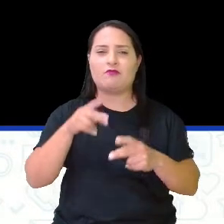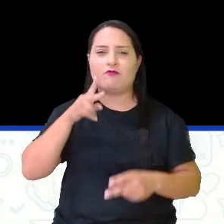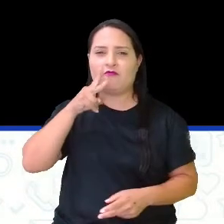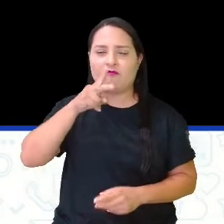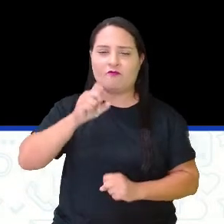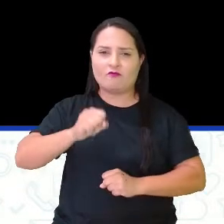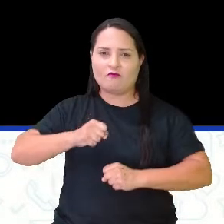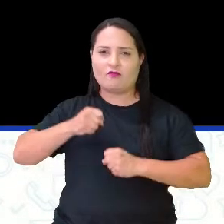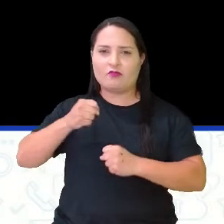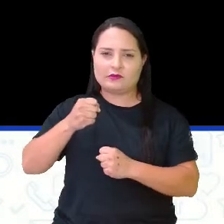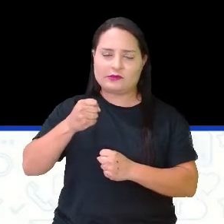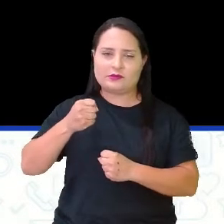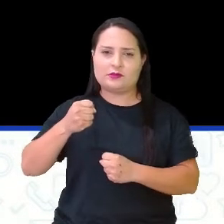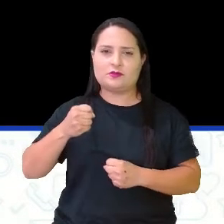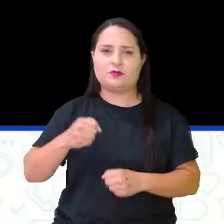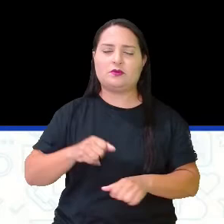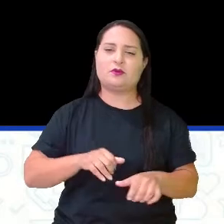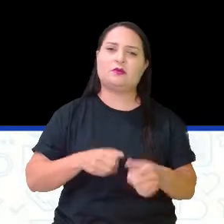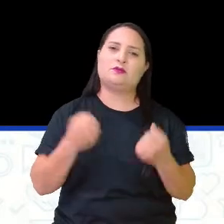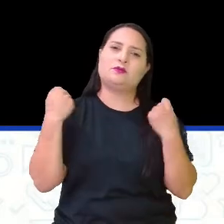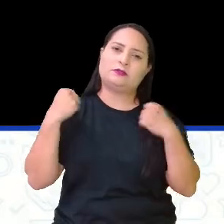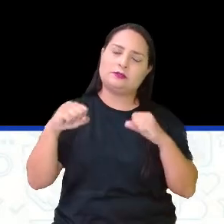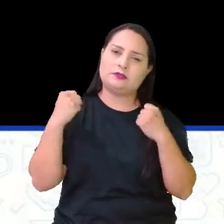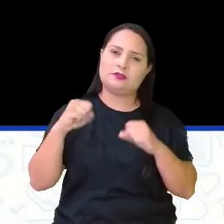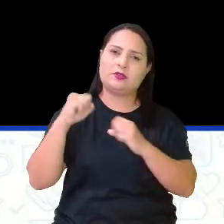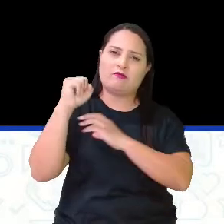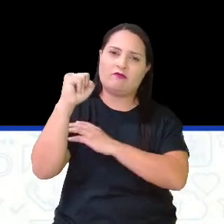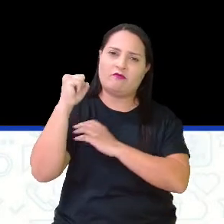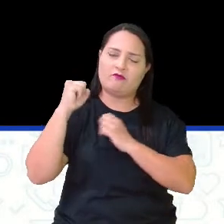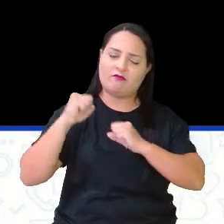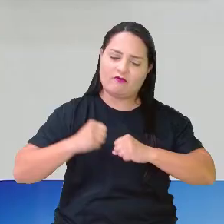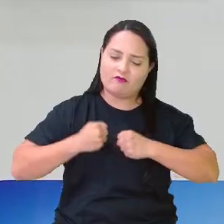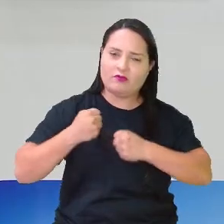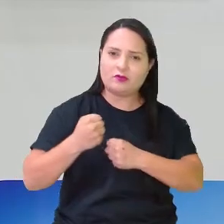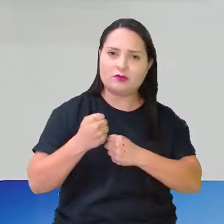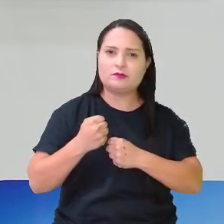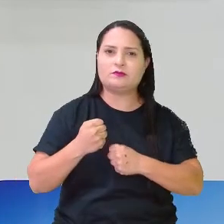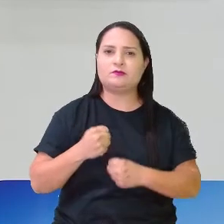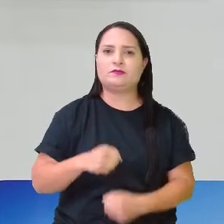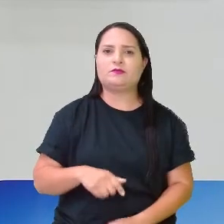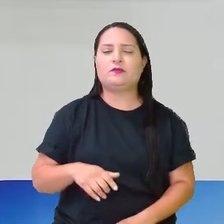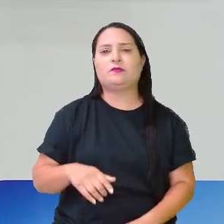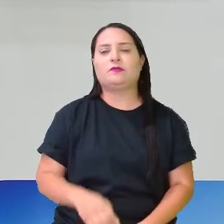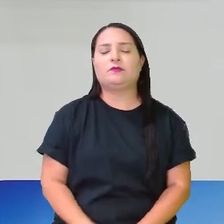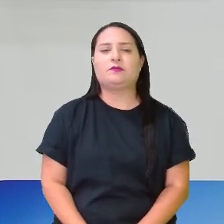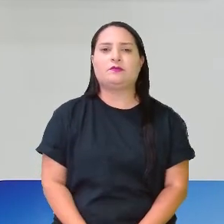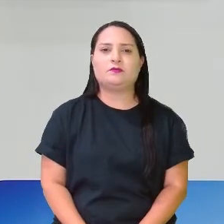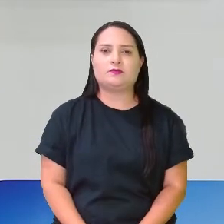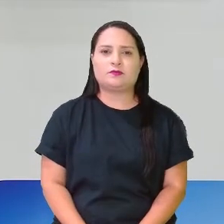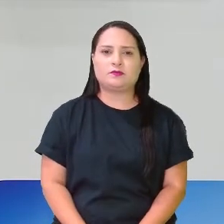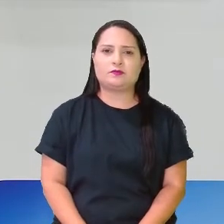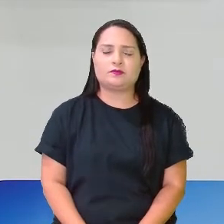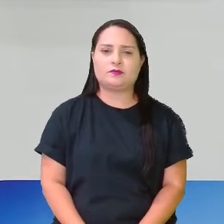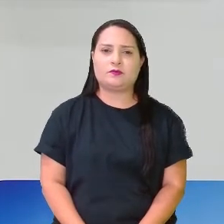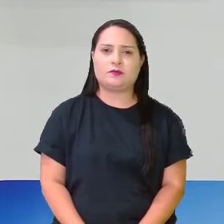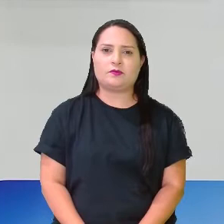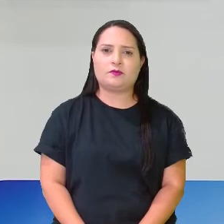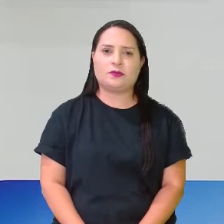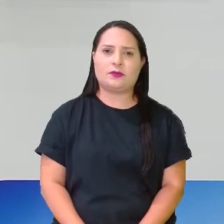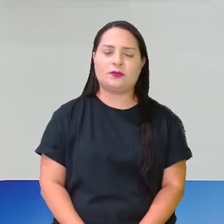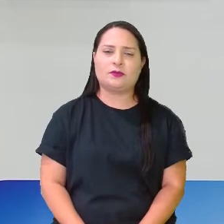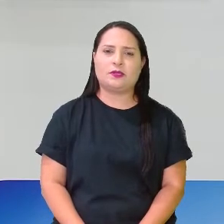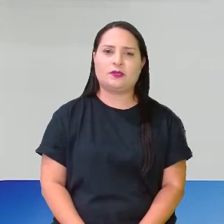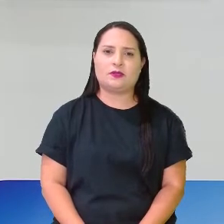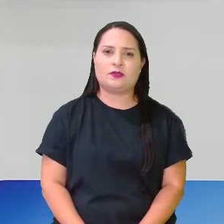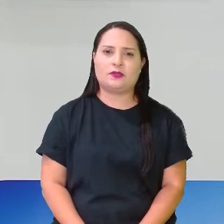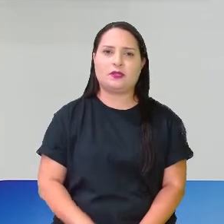né? Os exercícios de força, a ginástica, né? Aí, voltada para a área da força, aumenta aí a